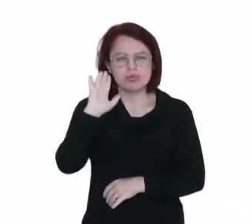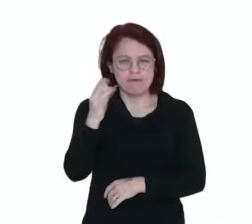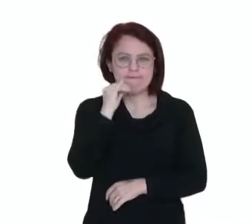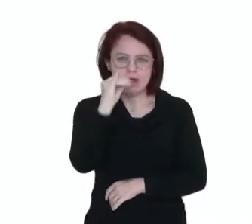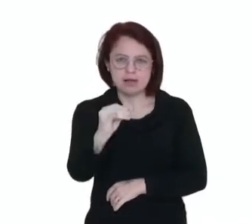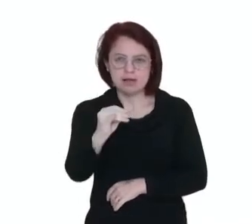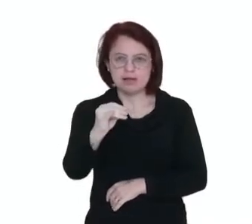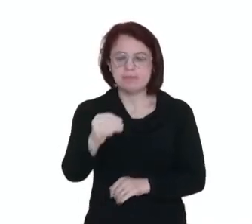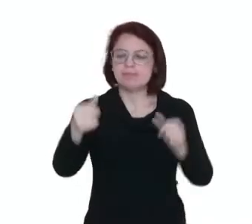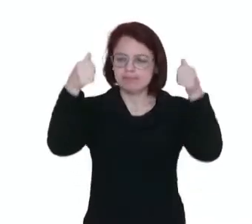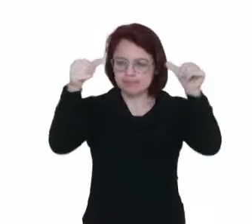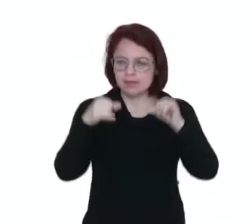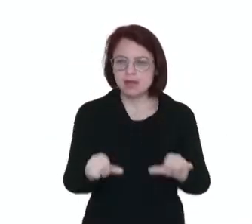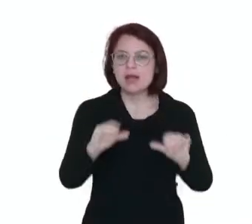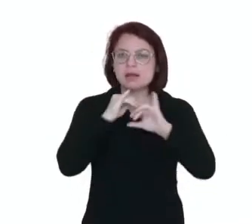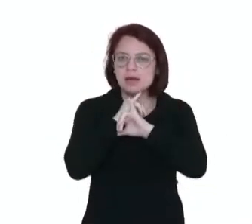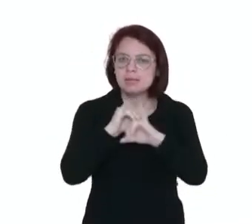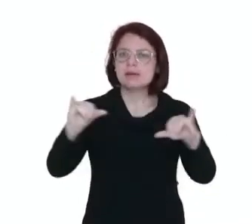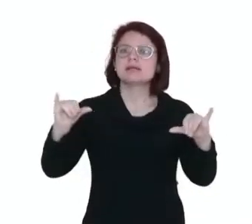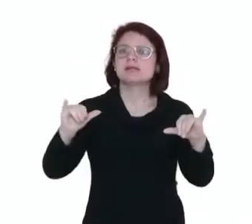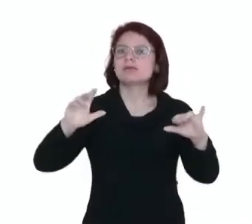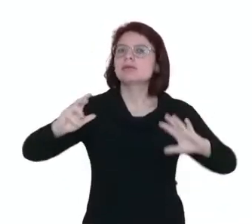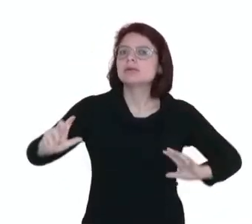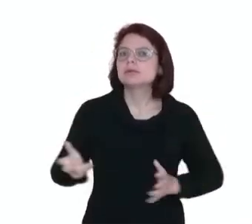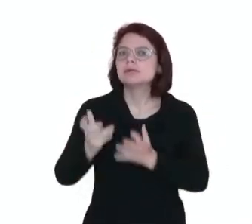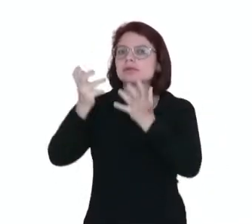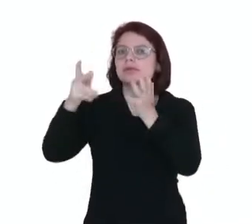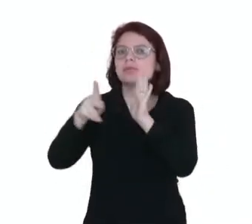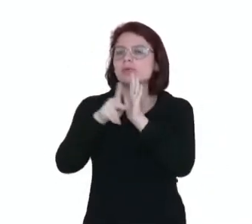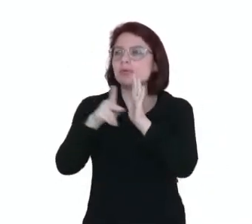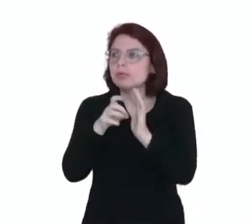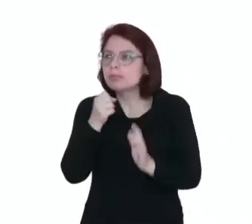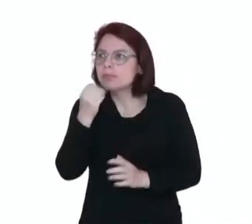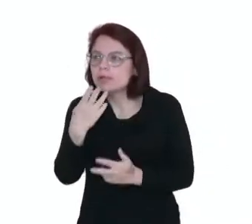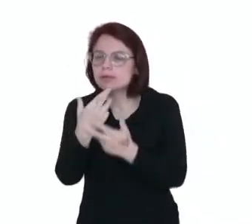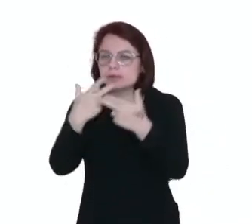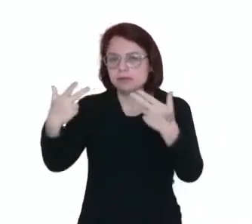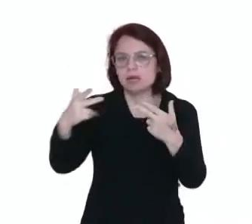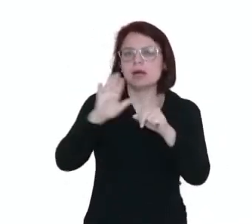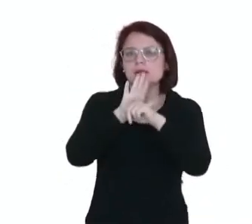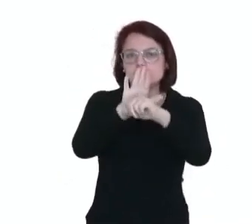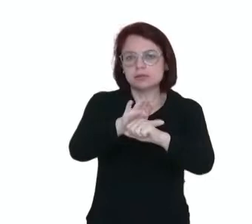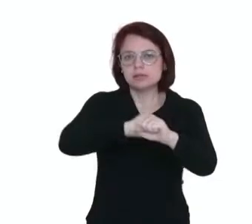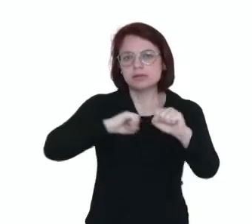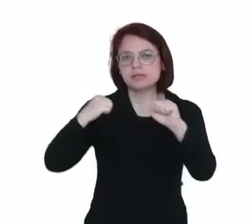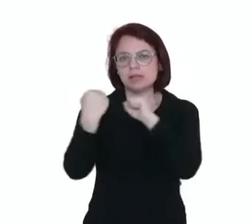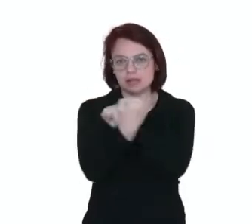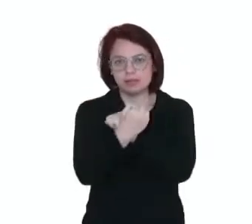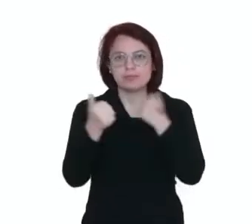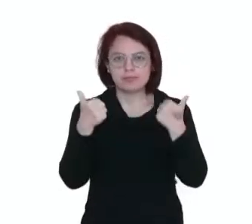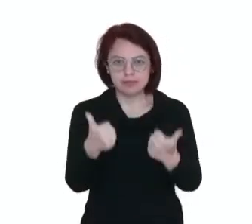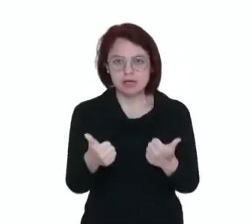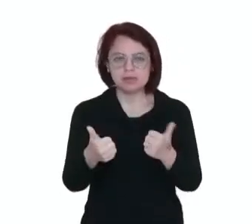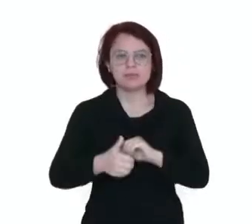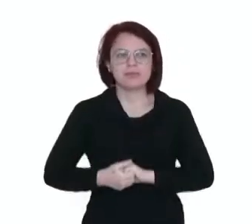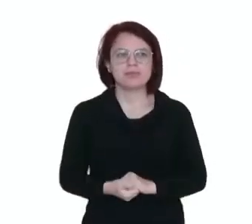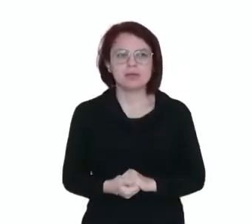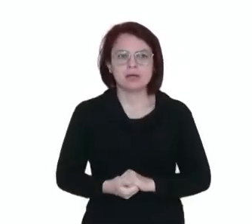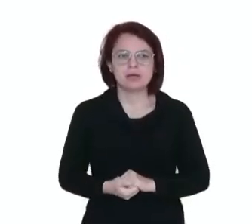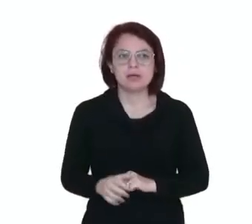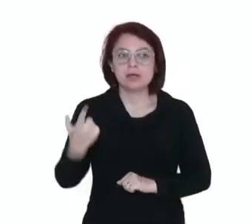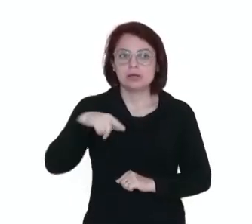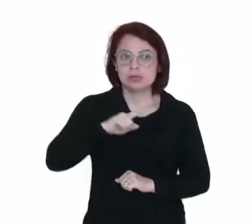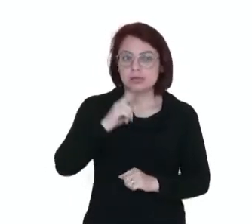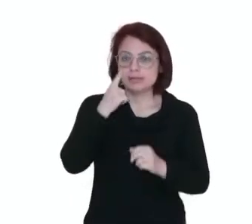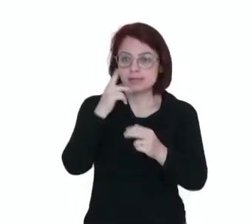uma campanha promovida em benefício da sociedade, de alguma forma, certo?